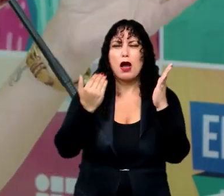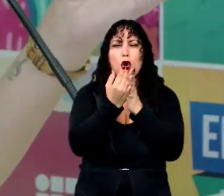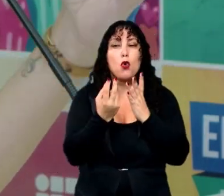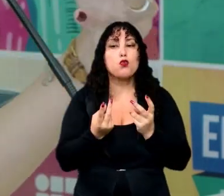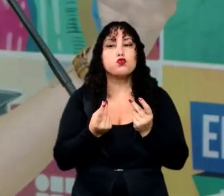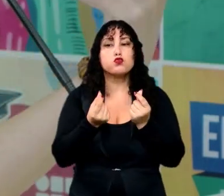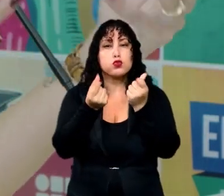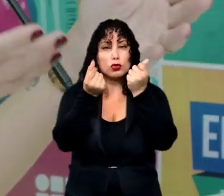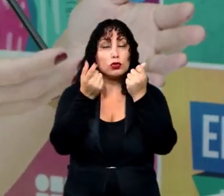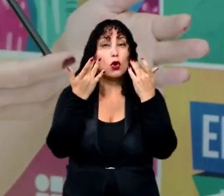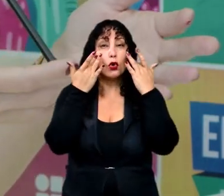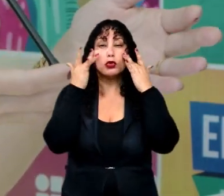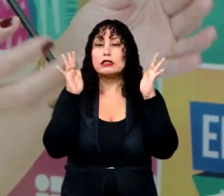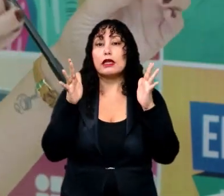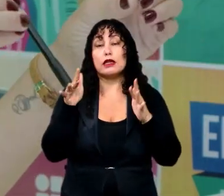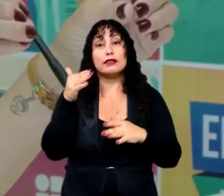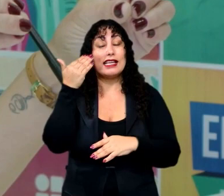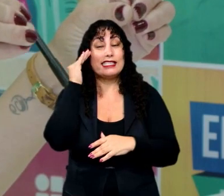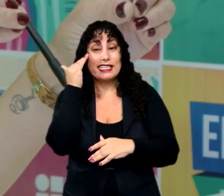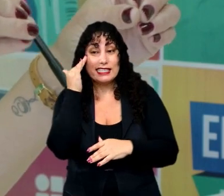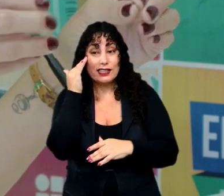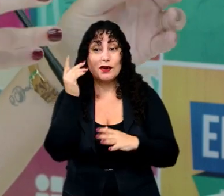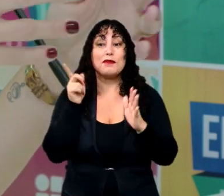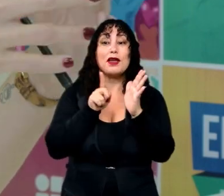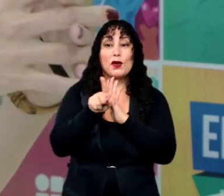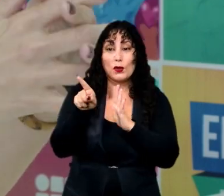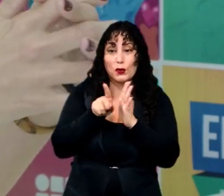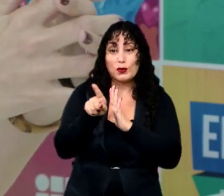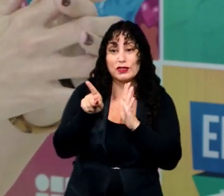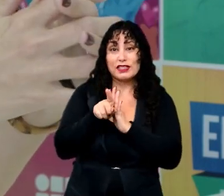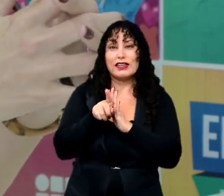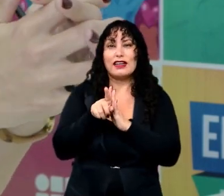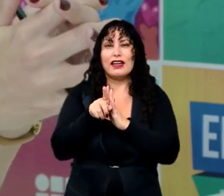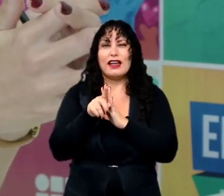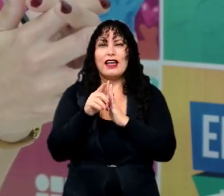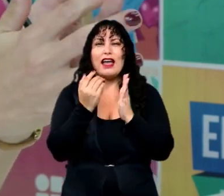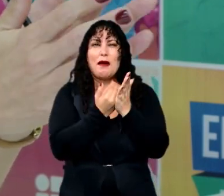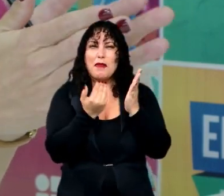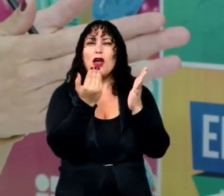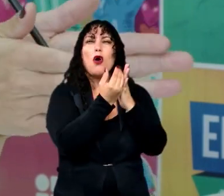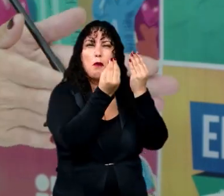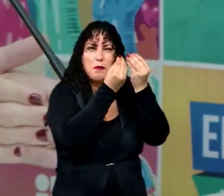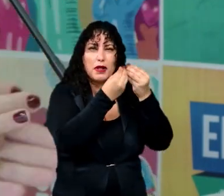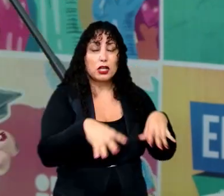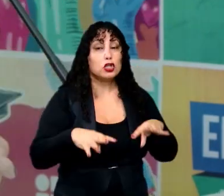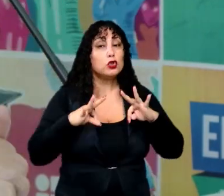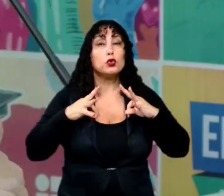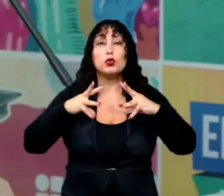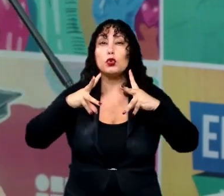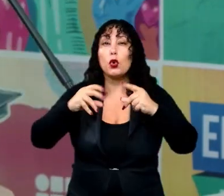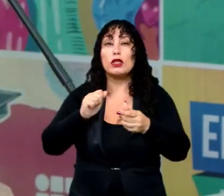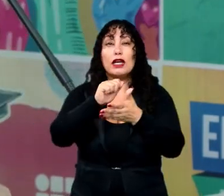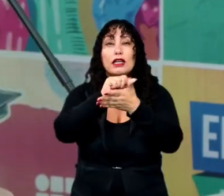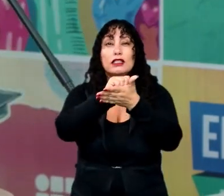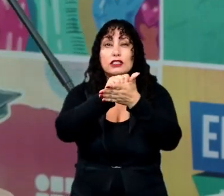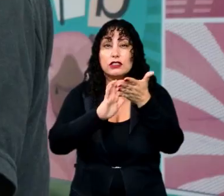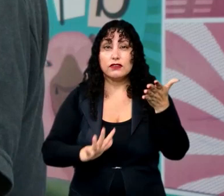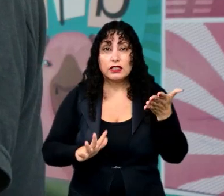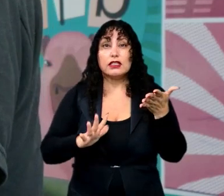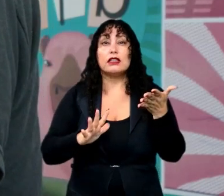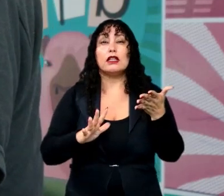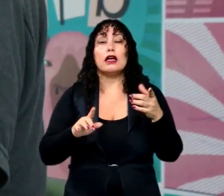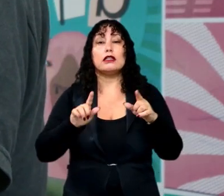então assim não sei se me fiz entender mas a questão é é muito maior né o prejuízo né Toda atividade que se TNA